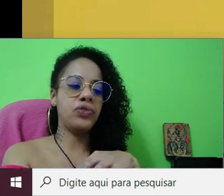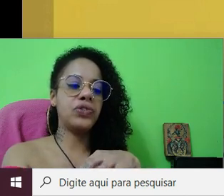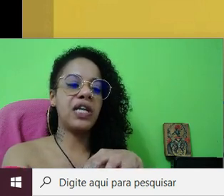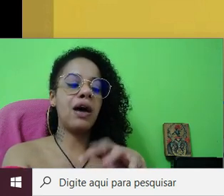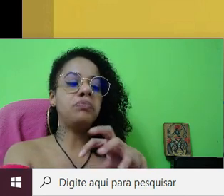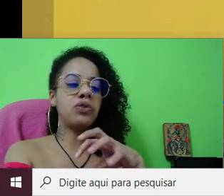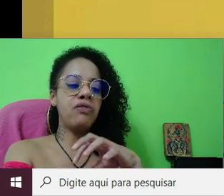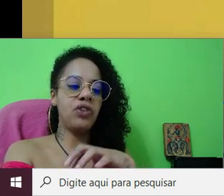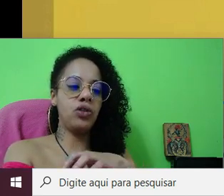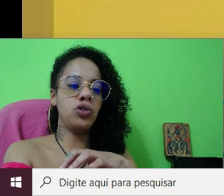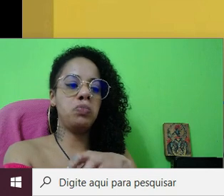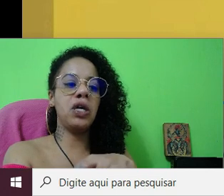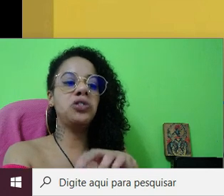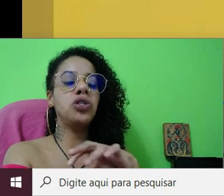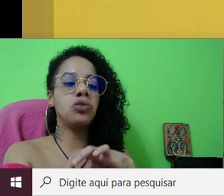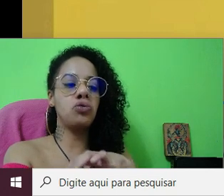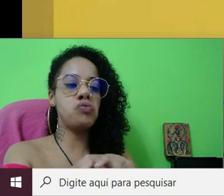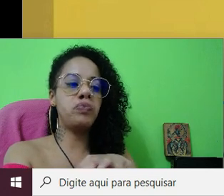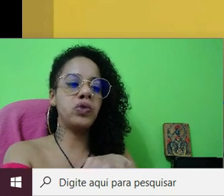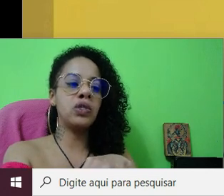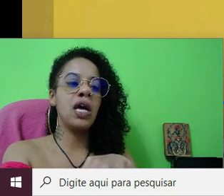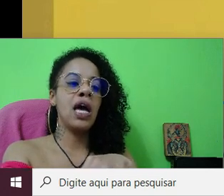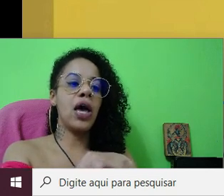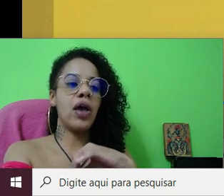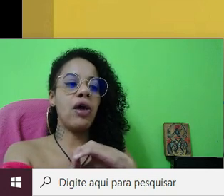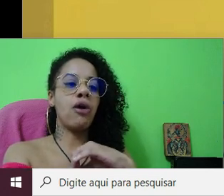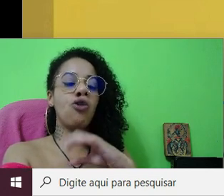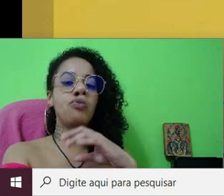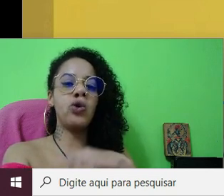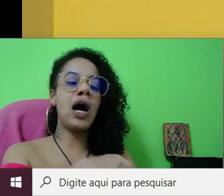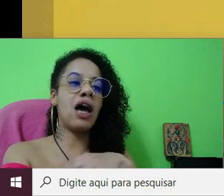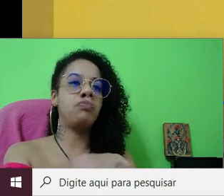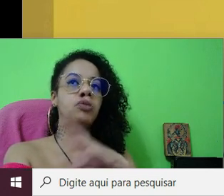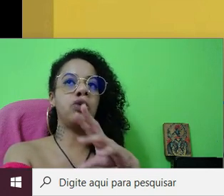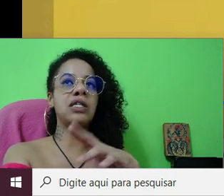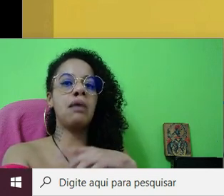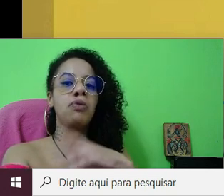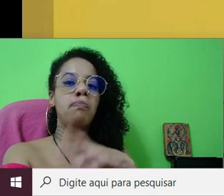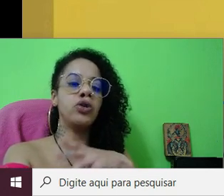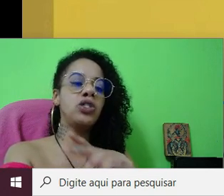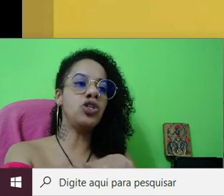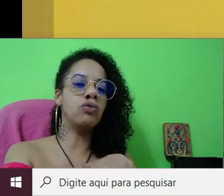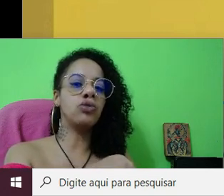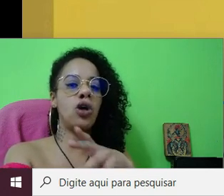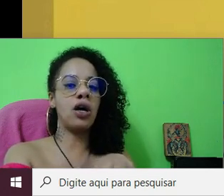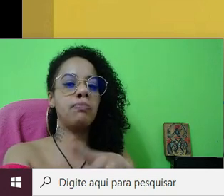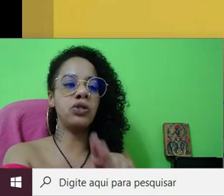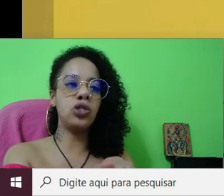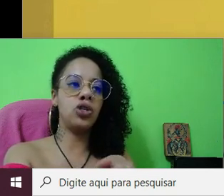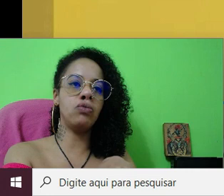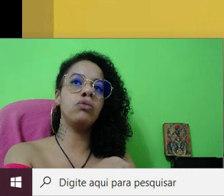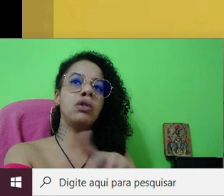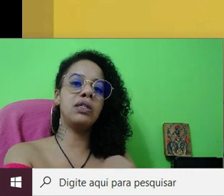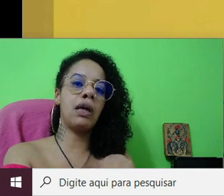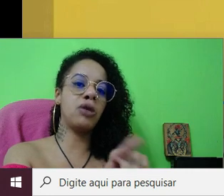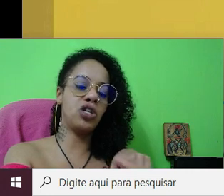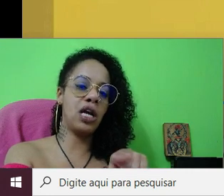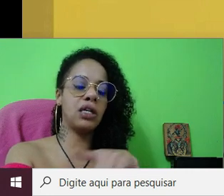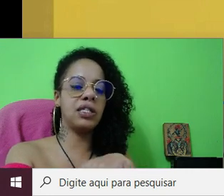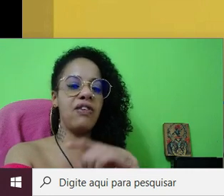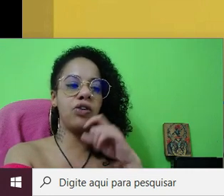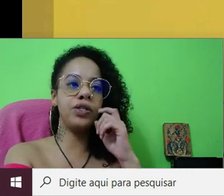acoplados né absorvidos Por estes grupos como no hypes por exemplo bostil joga bostil